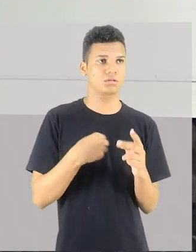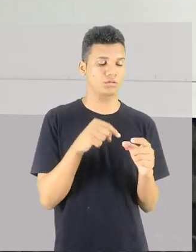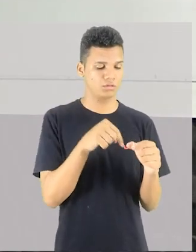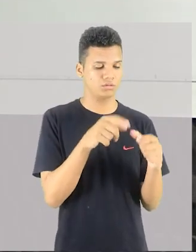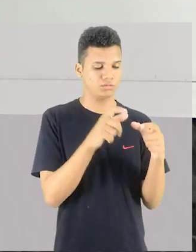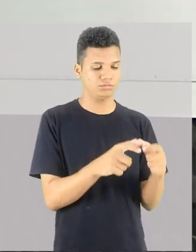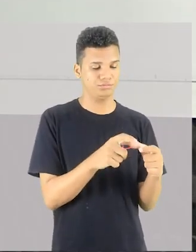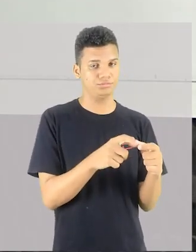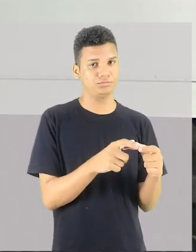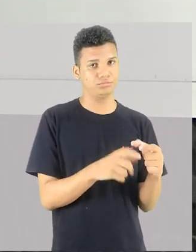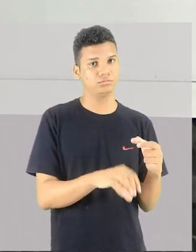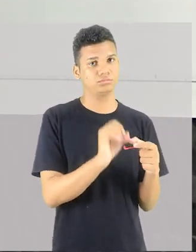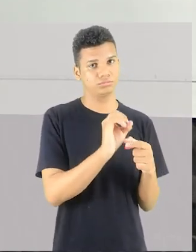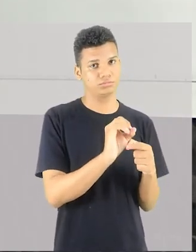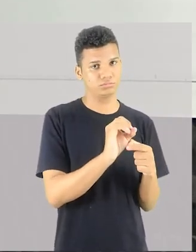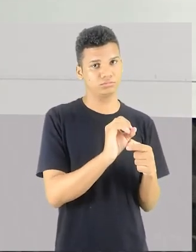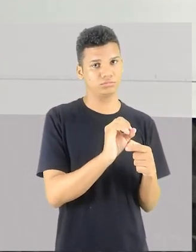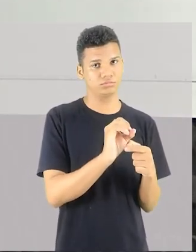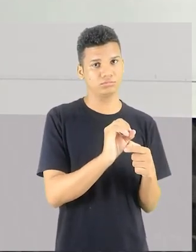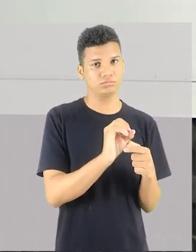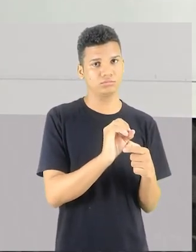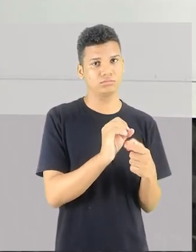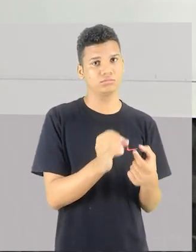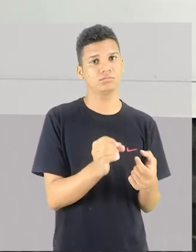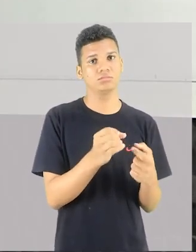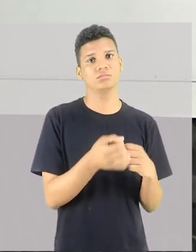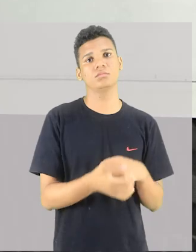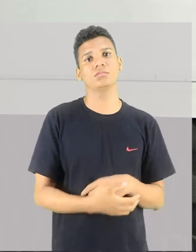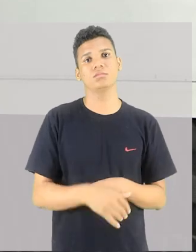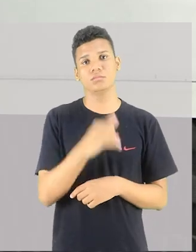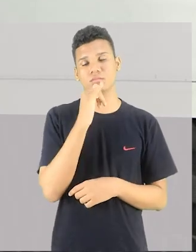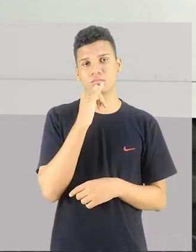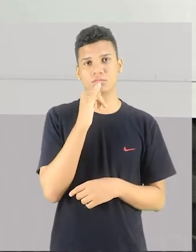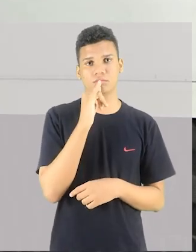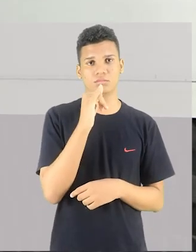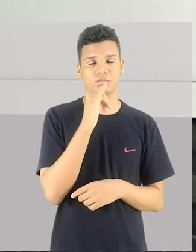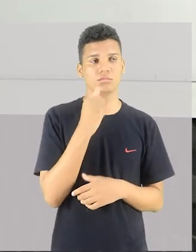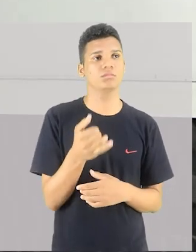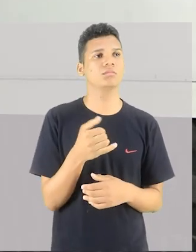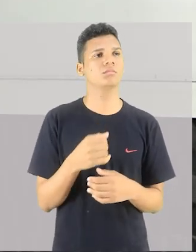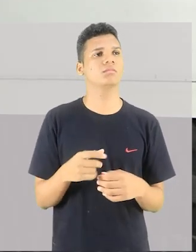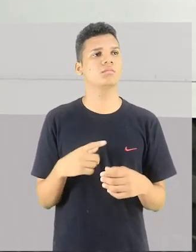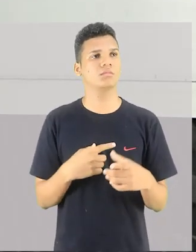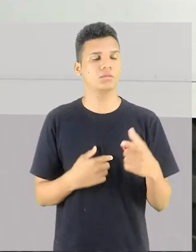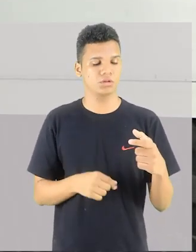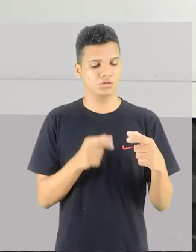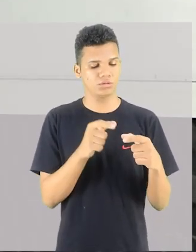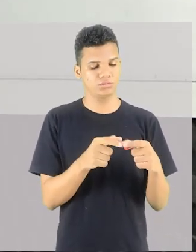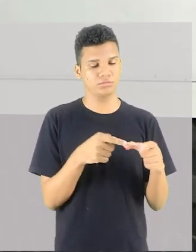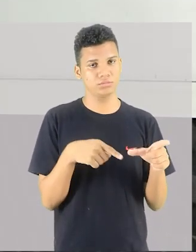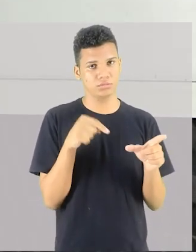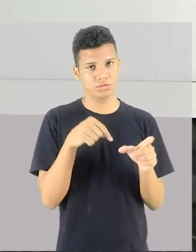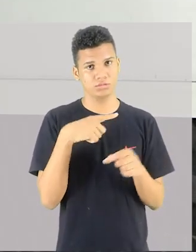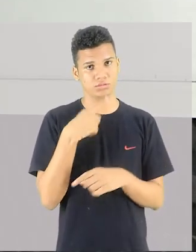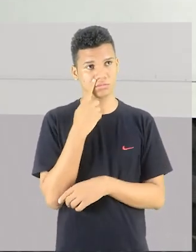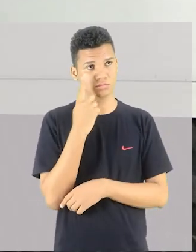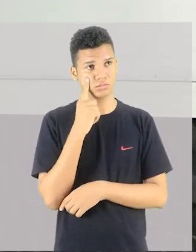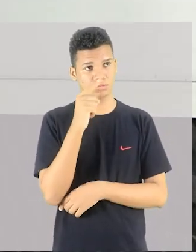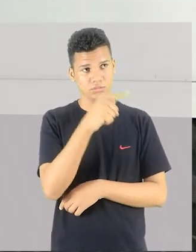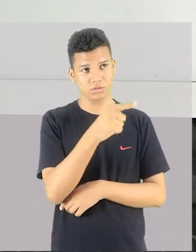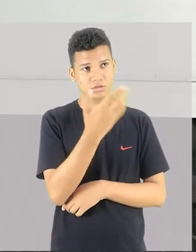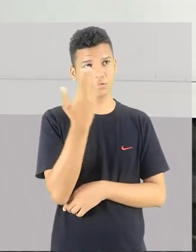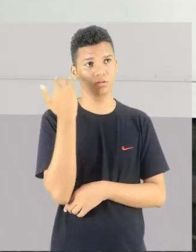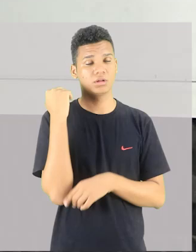essa aqui é a área de cobertura dessas duas antenas que são dois círculos né Então essa aqui é a área antiga de cobertura dois